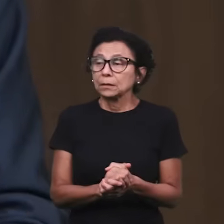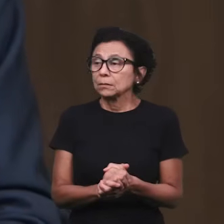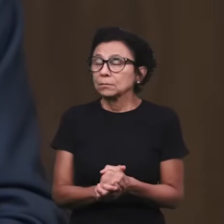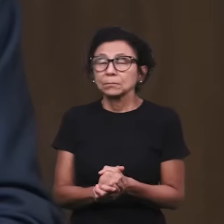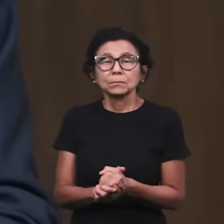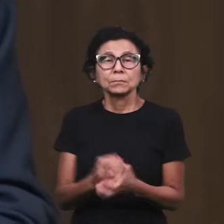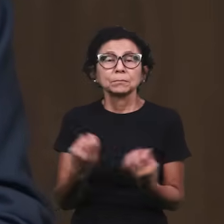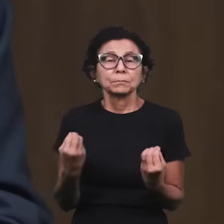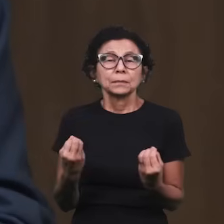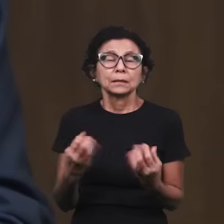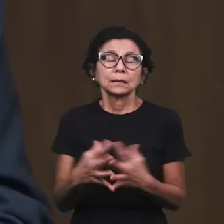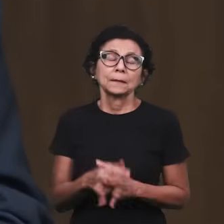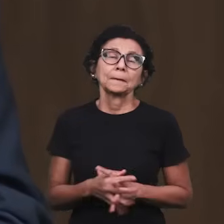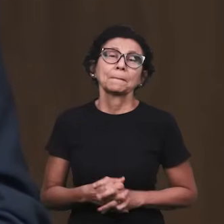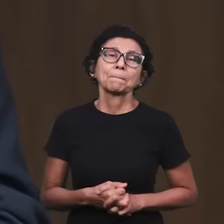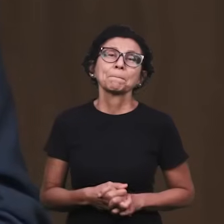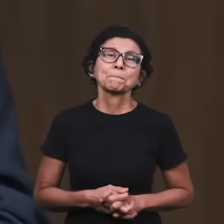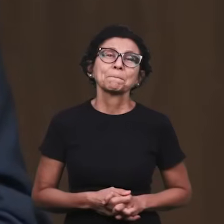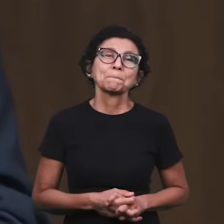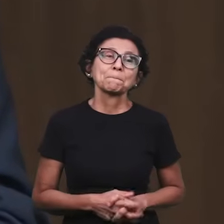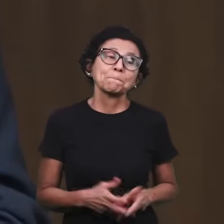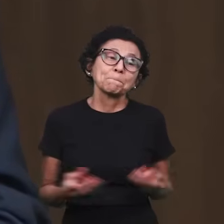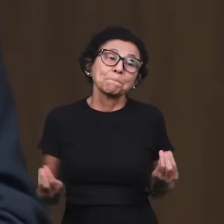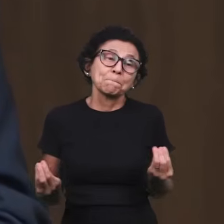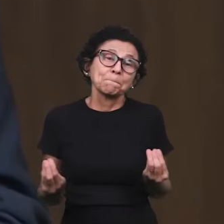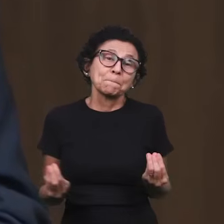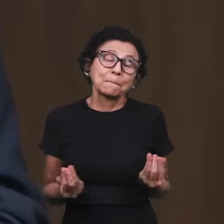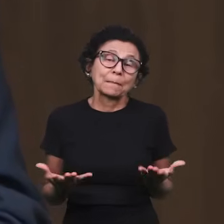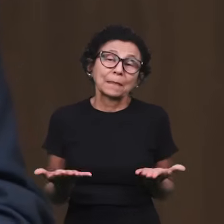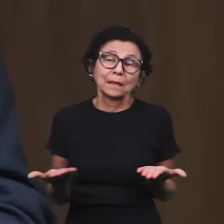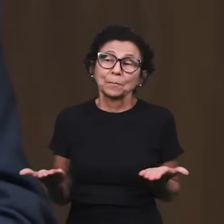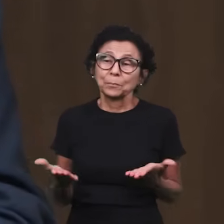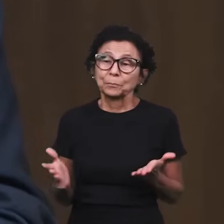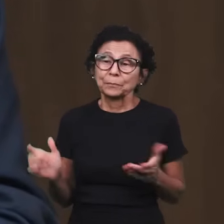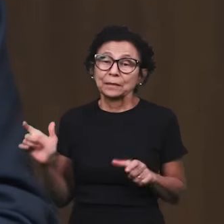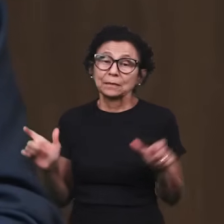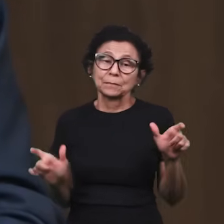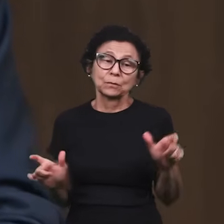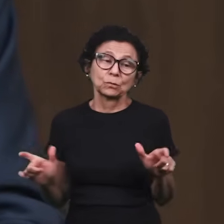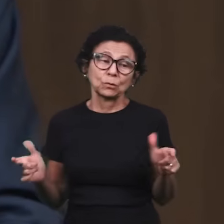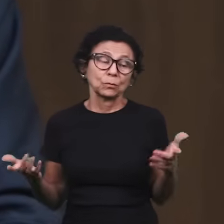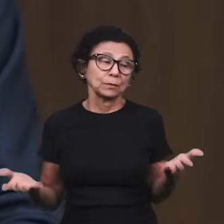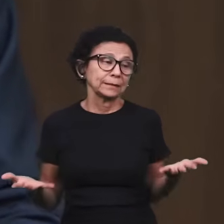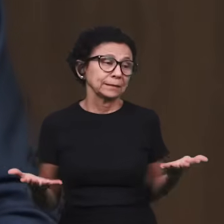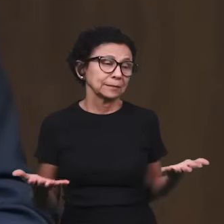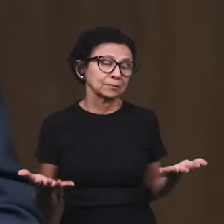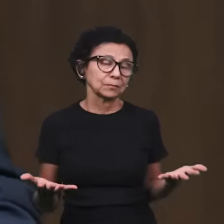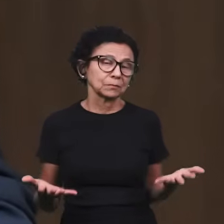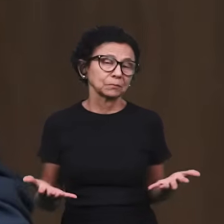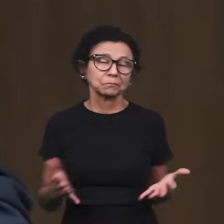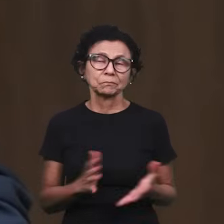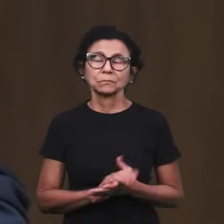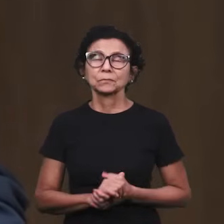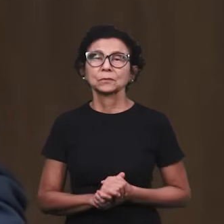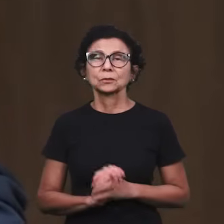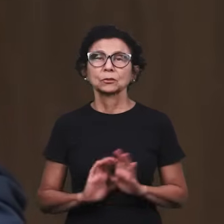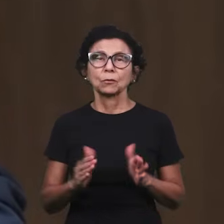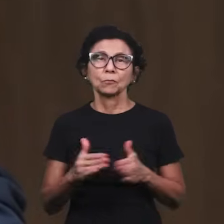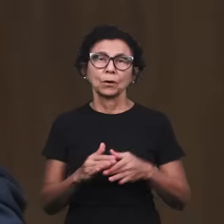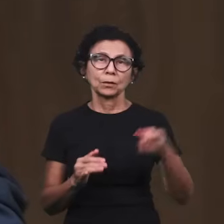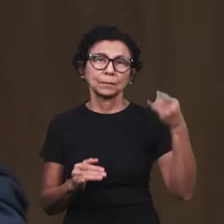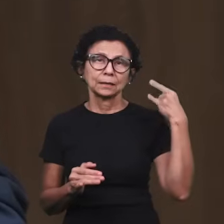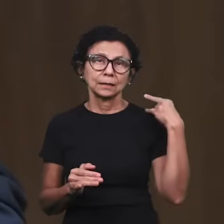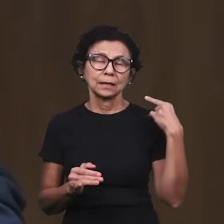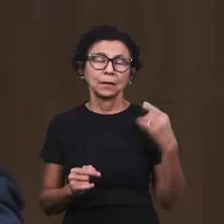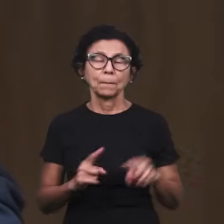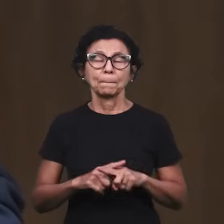porque porque eles estão com os olhos do seu entendimento fechado. A igreja nunca